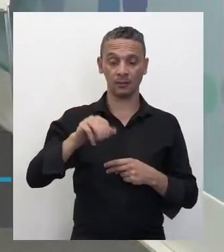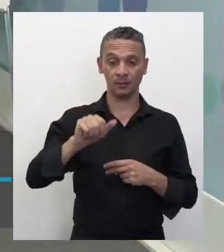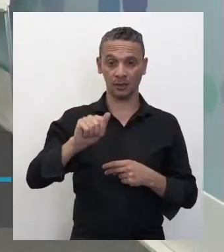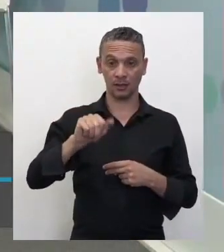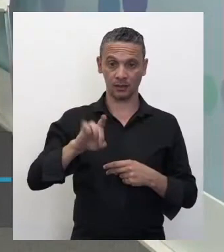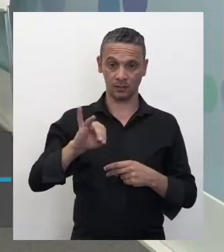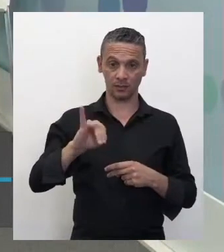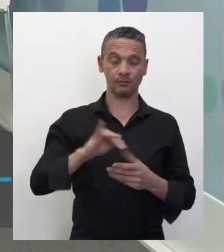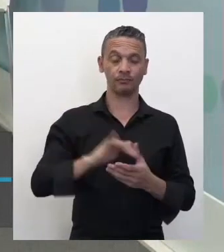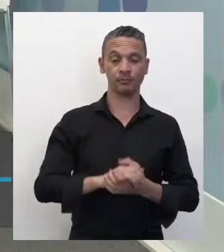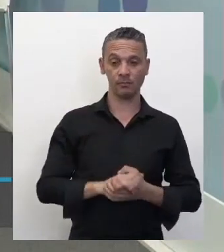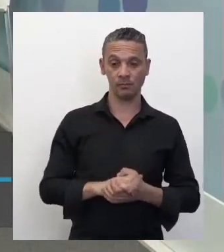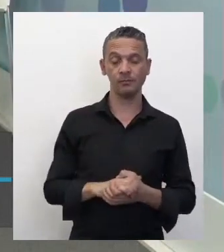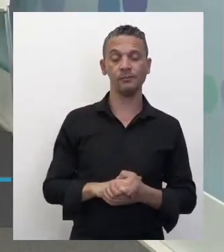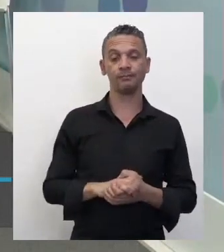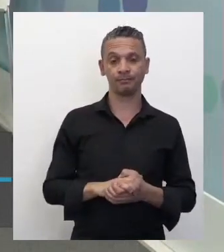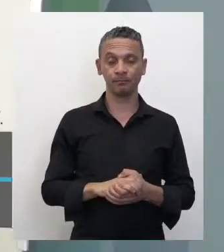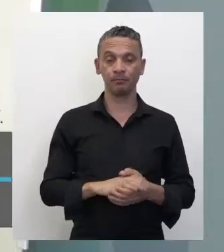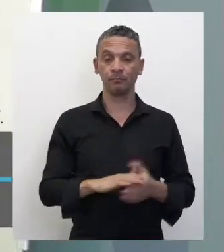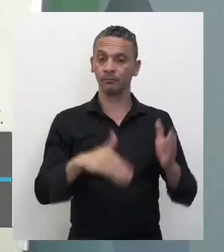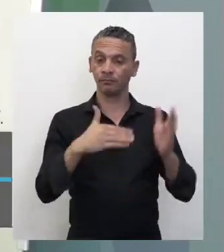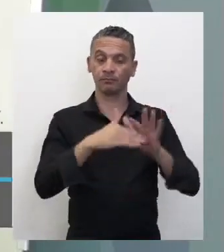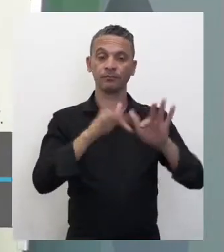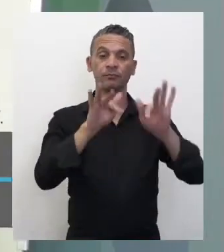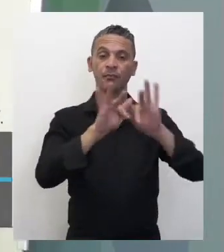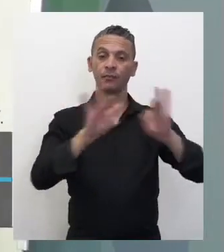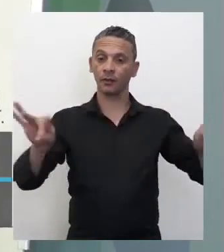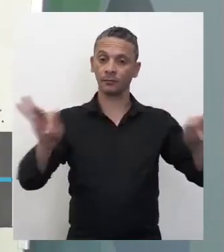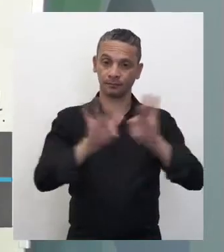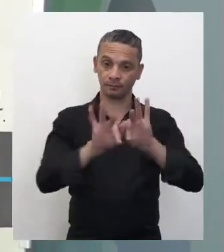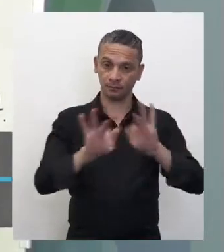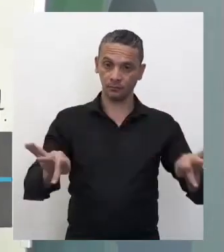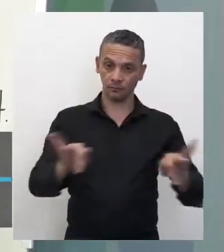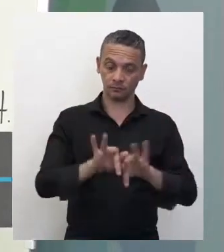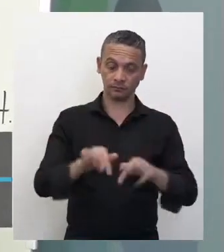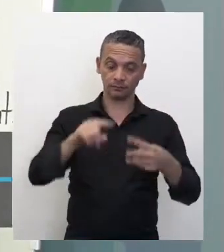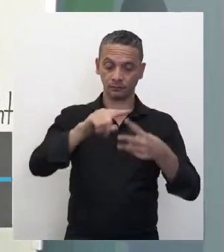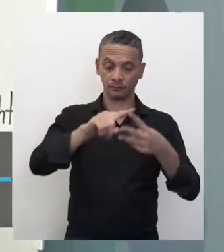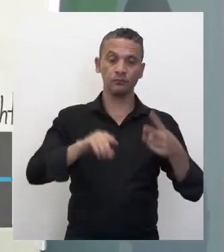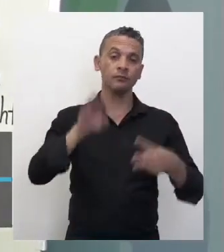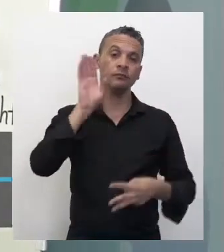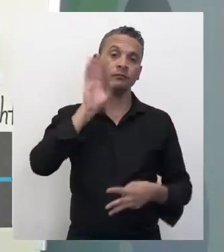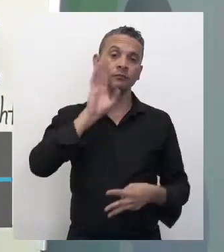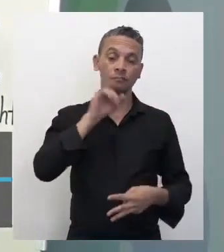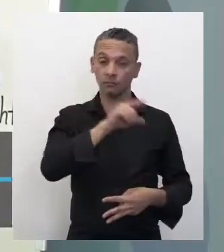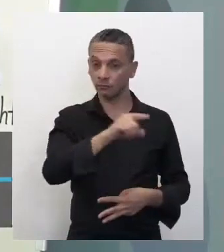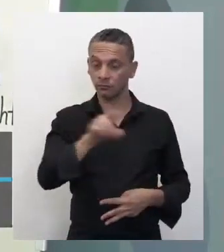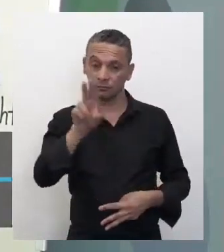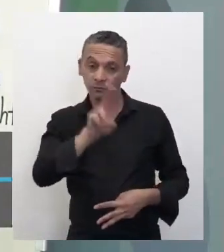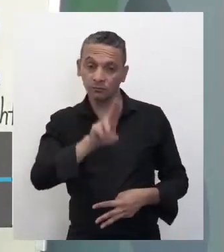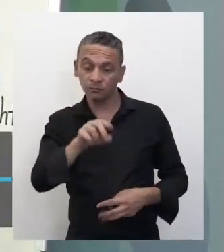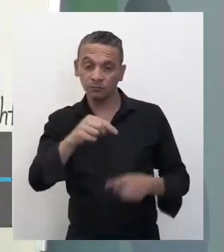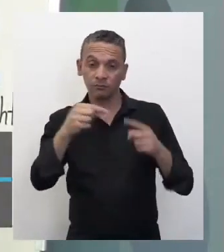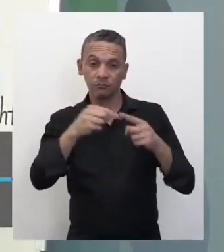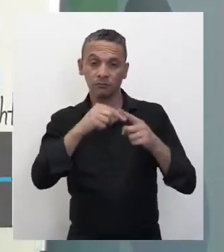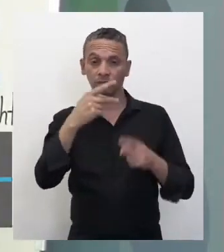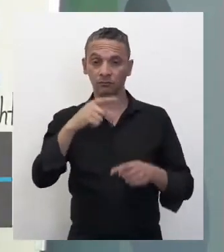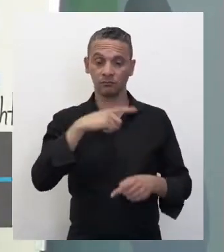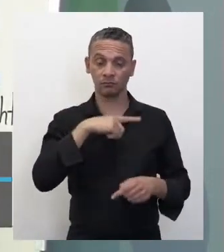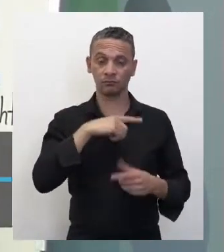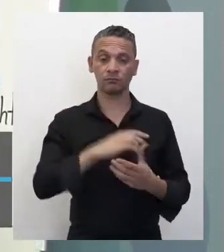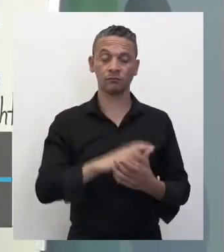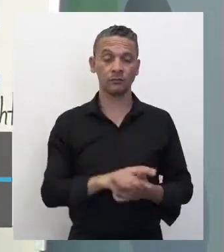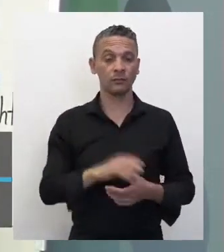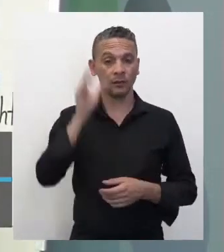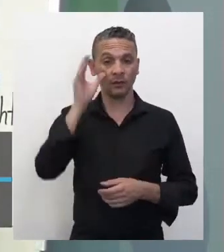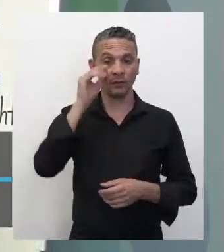na verdade, assim, são todas bem interessantes. Aquela que você vai usar, o que você vai seguir, e depende de você. Mas, realmente, é